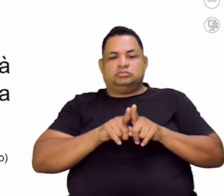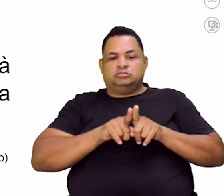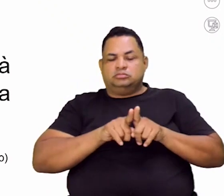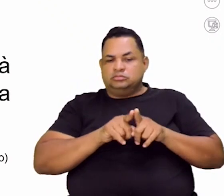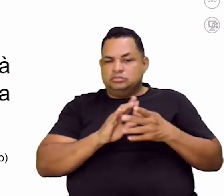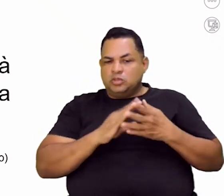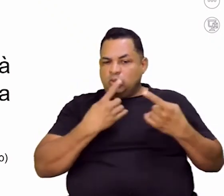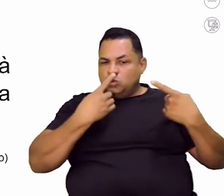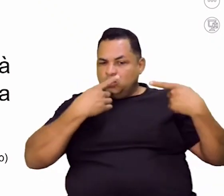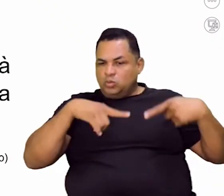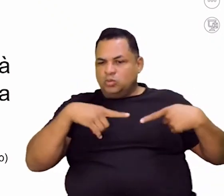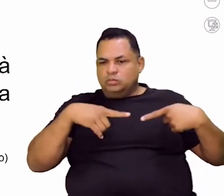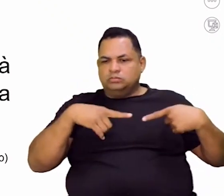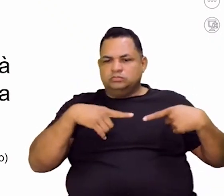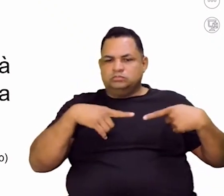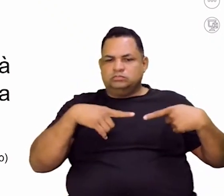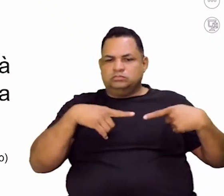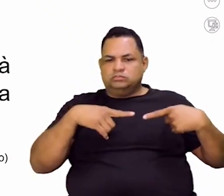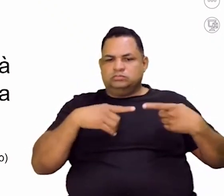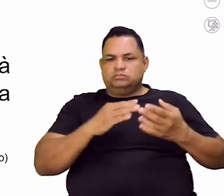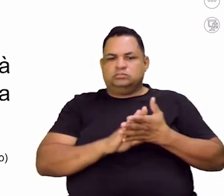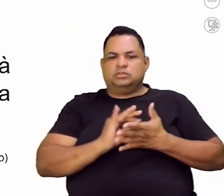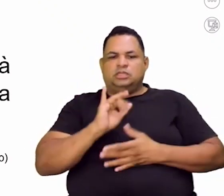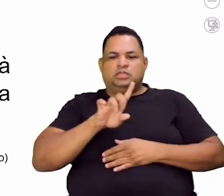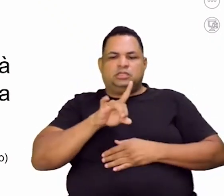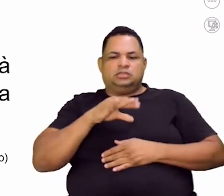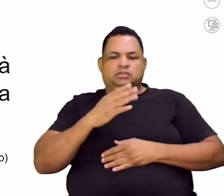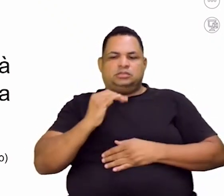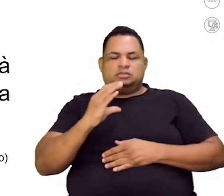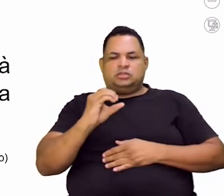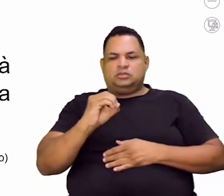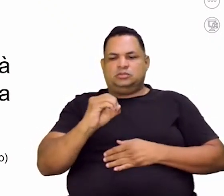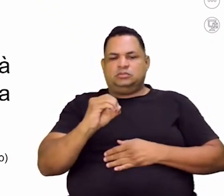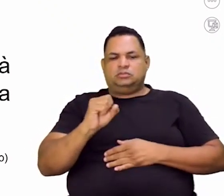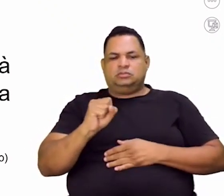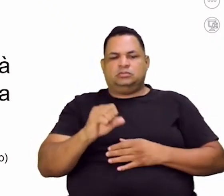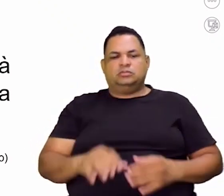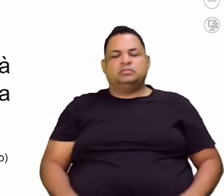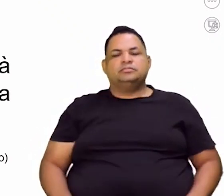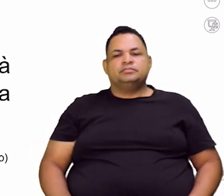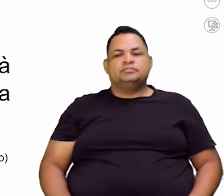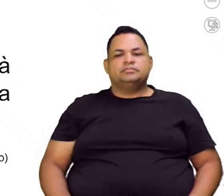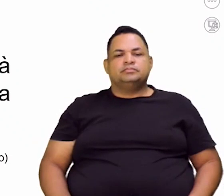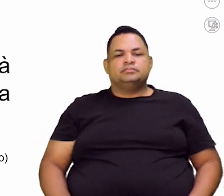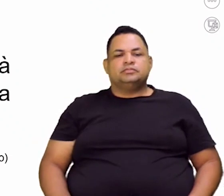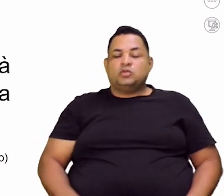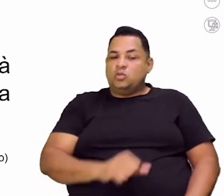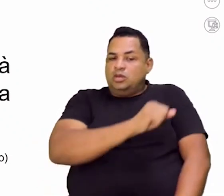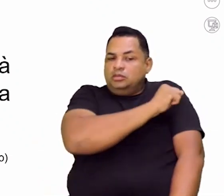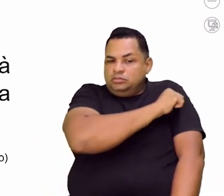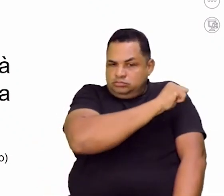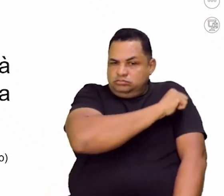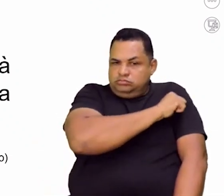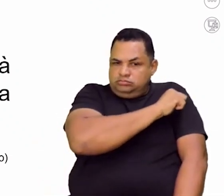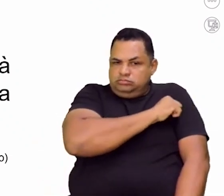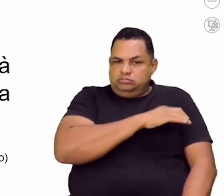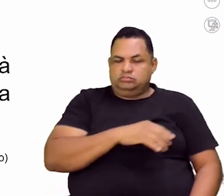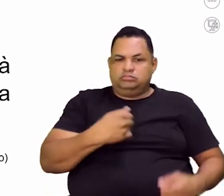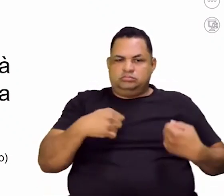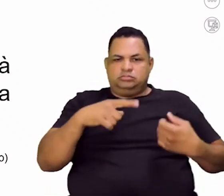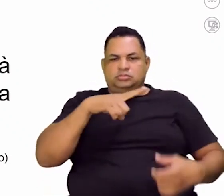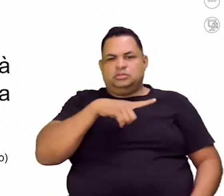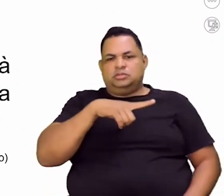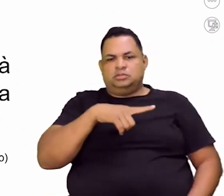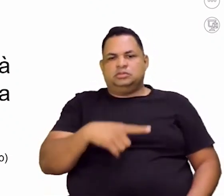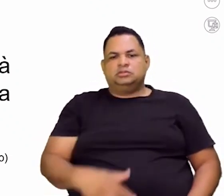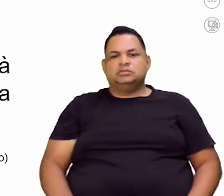bem, contra, né, a autorização da Inquisição. É um discípulo. Por isso que é bom ter os discípulos,